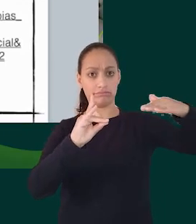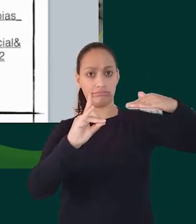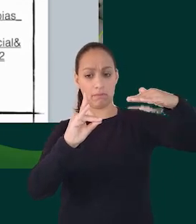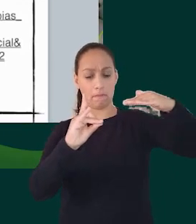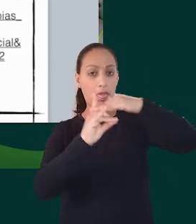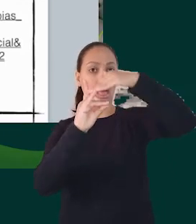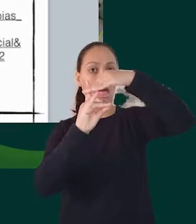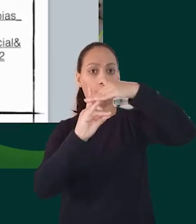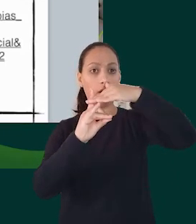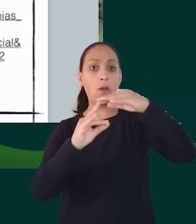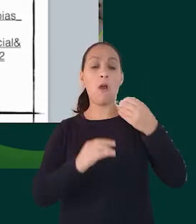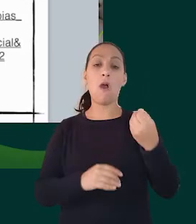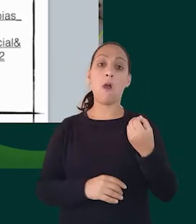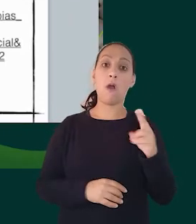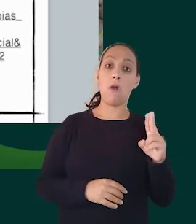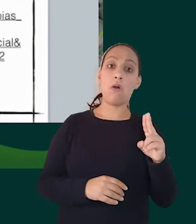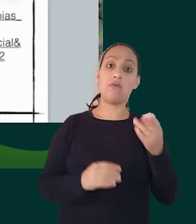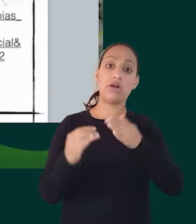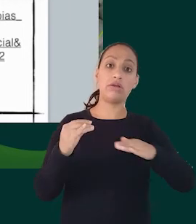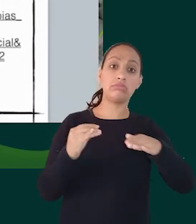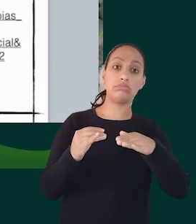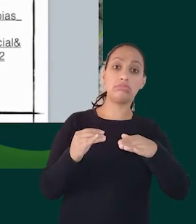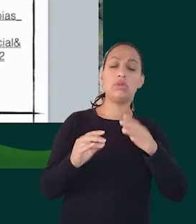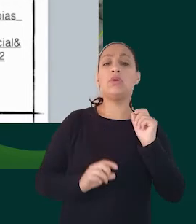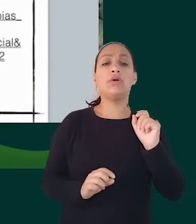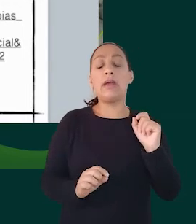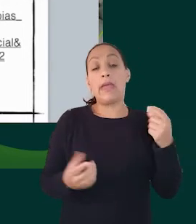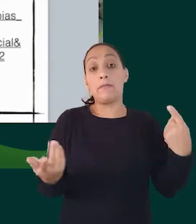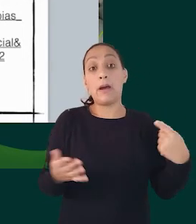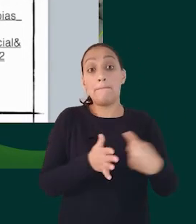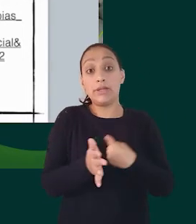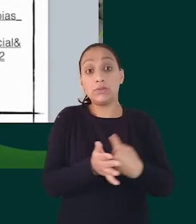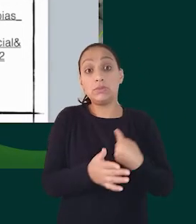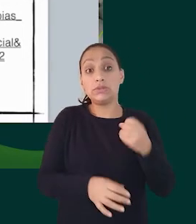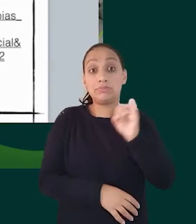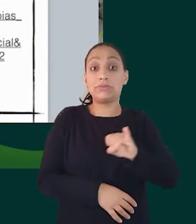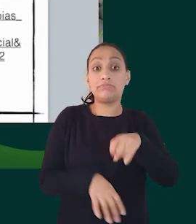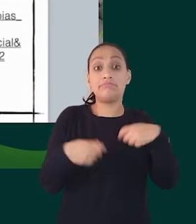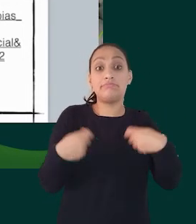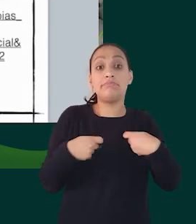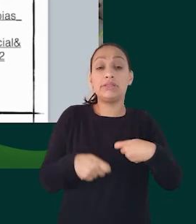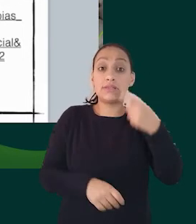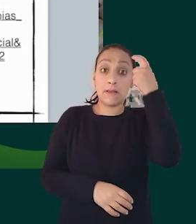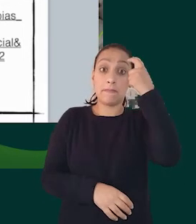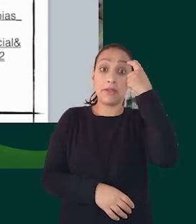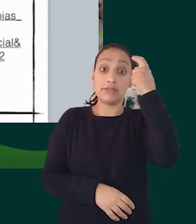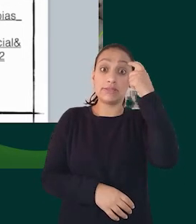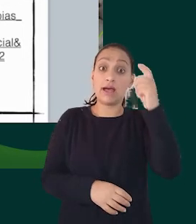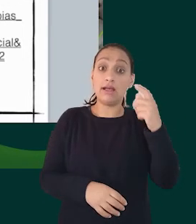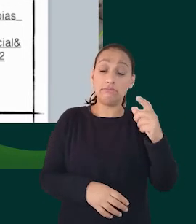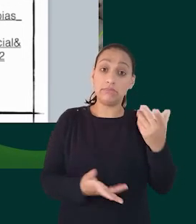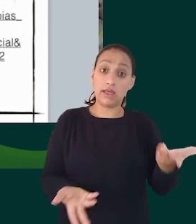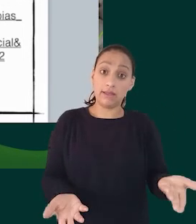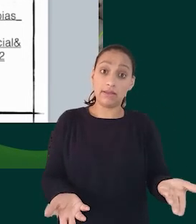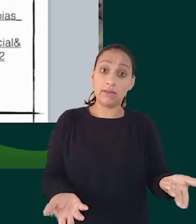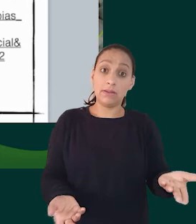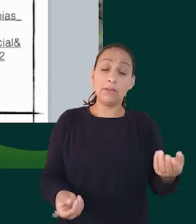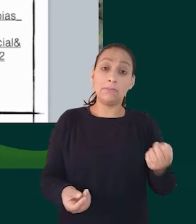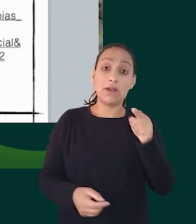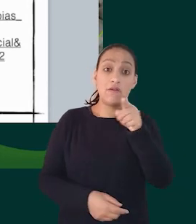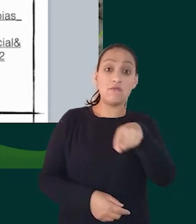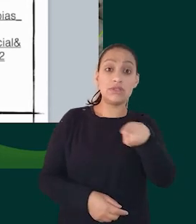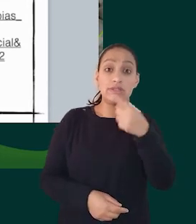Isso é um questionamento importante que a gente precisa ter em mente. Para vocês